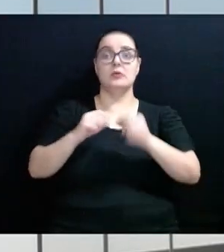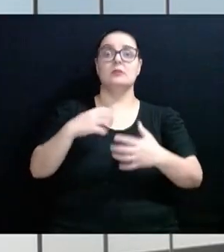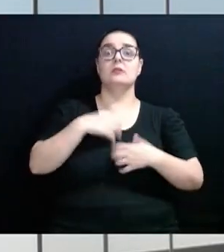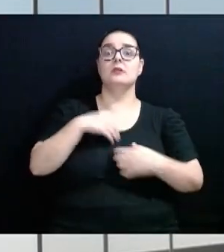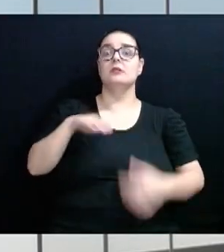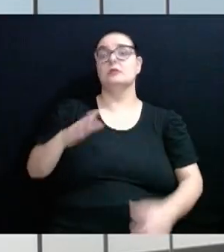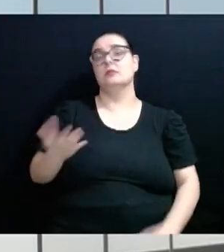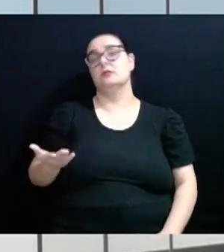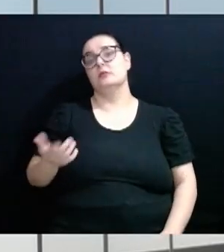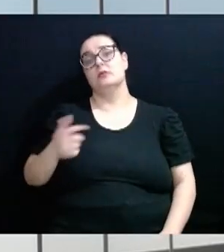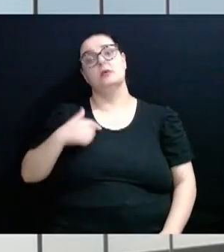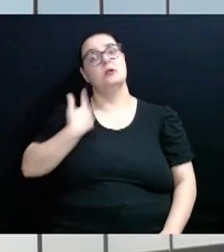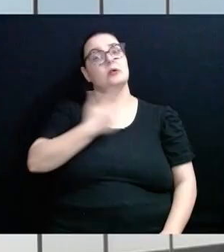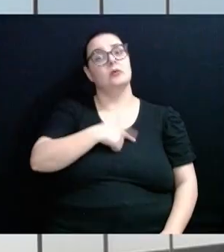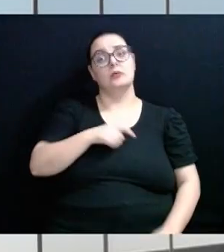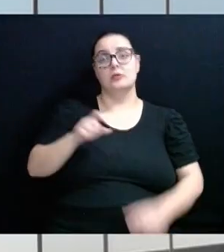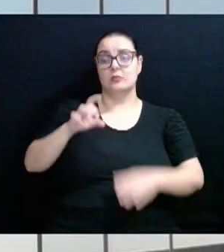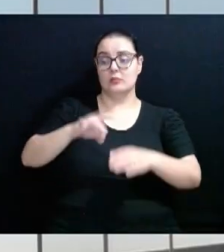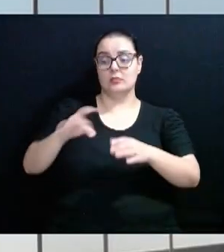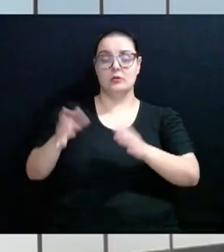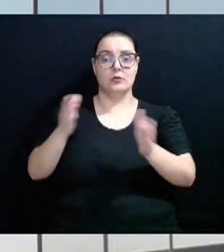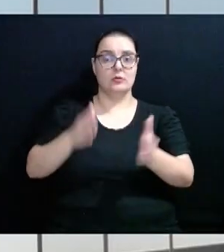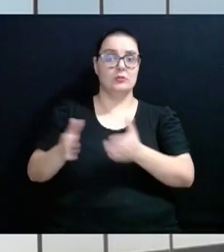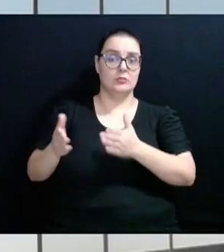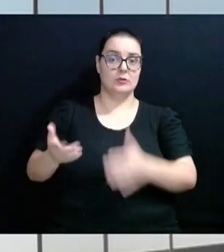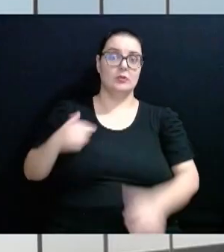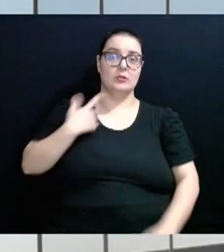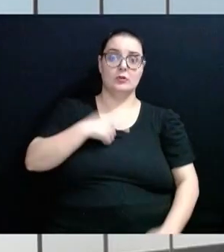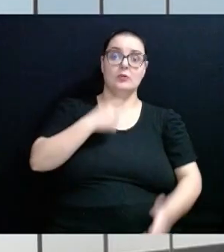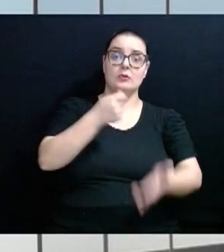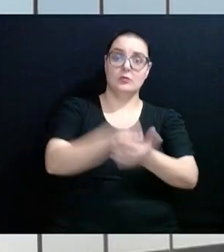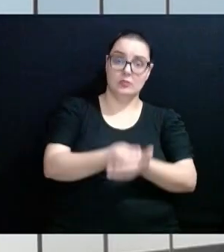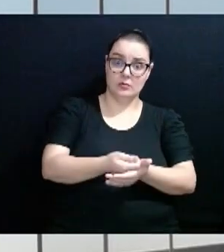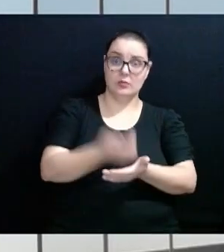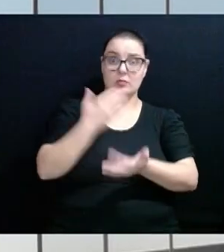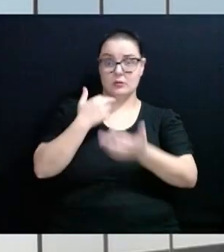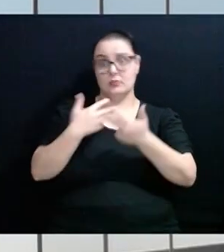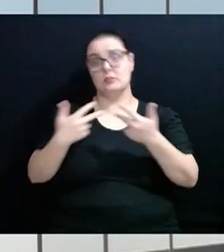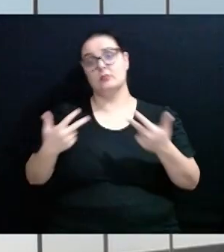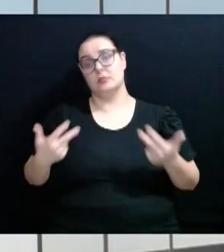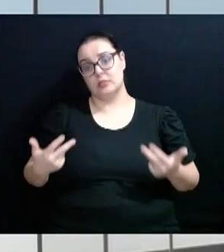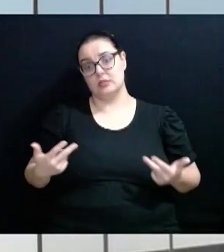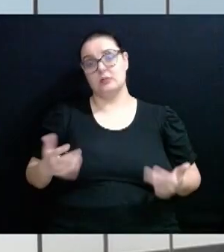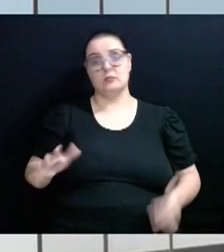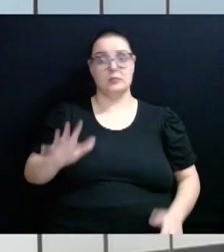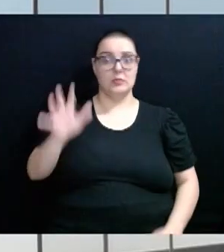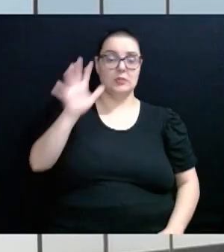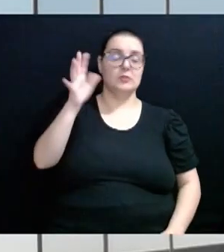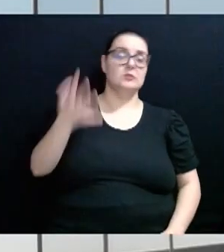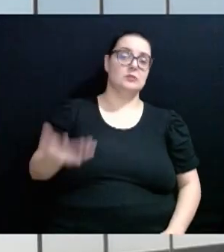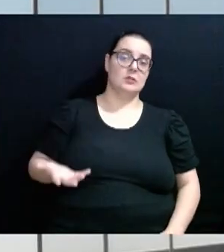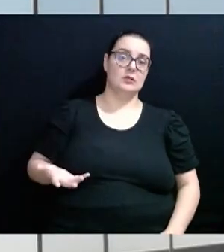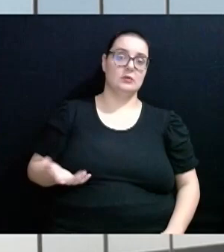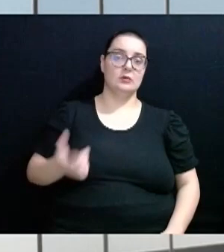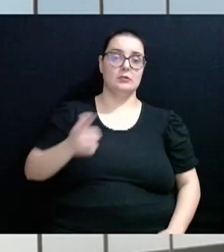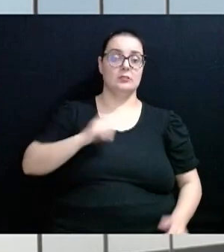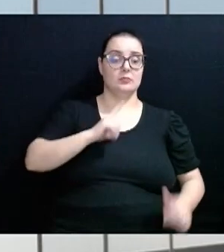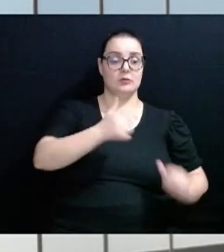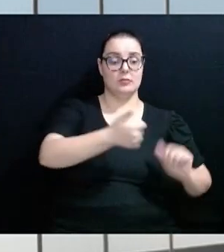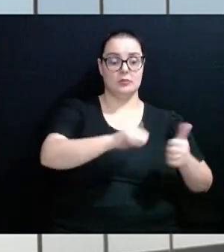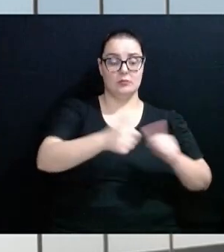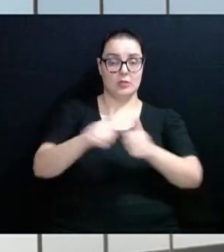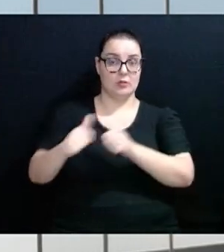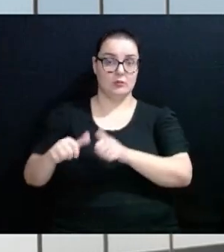nosso agricultor. Nós, que vamos pagar por um alimento mais caro. Então eu tenho que avaliar, né, esse setor,